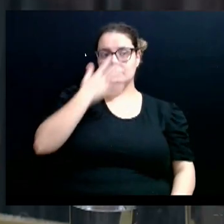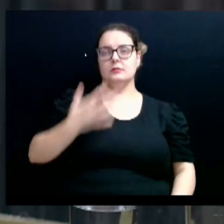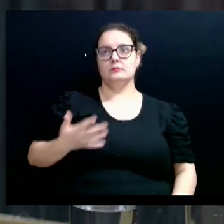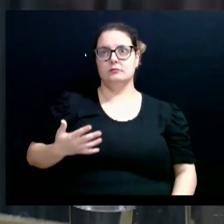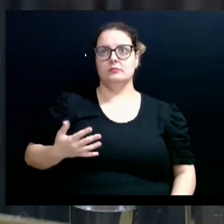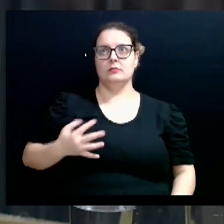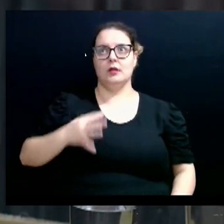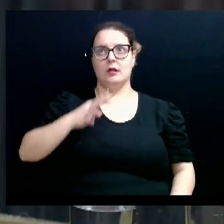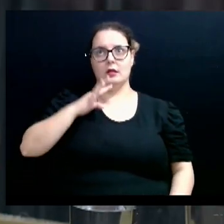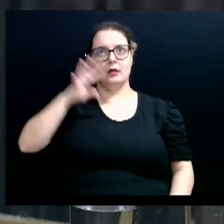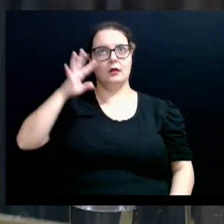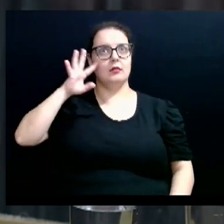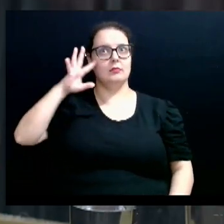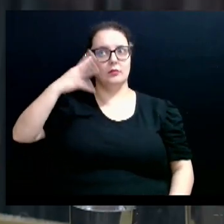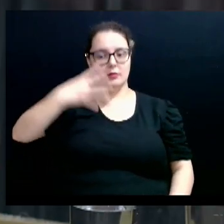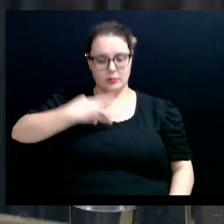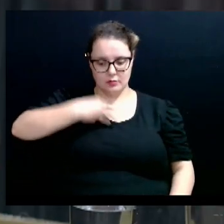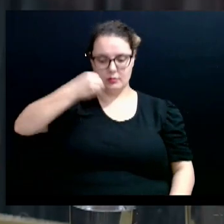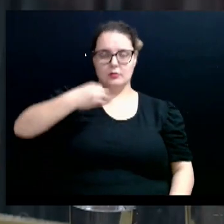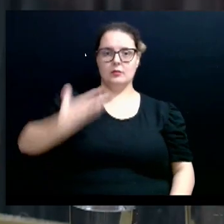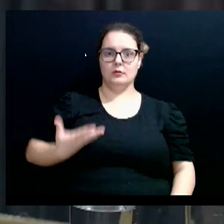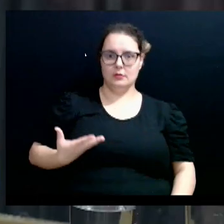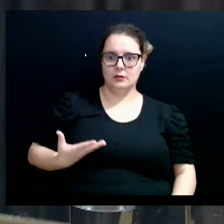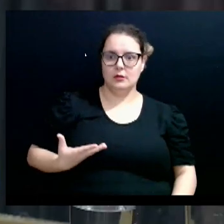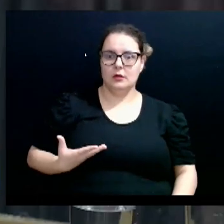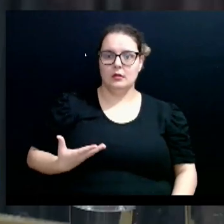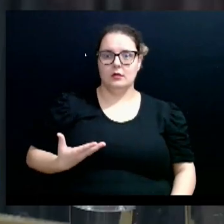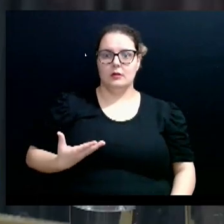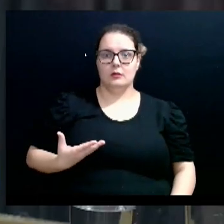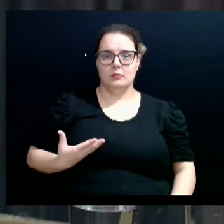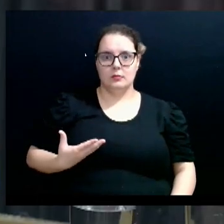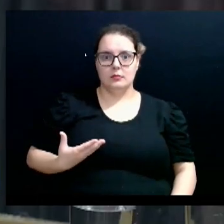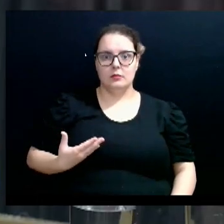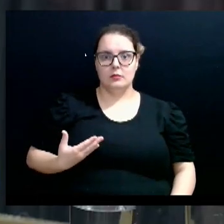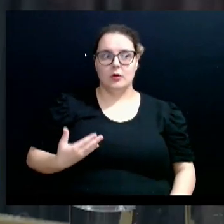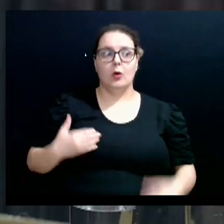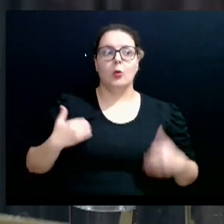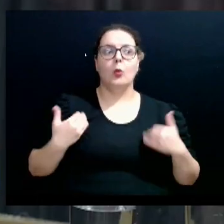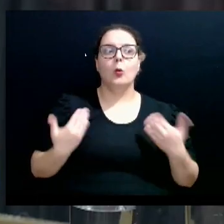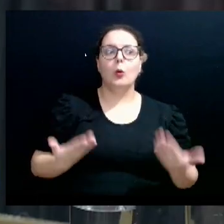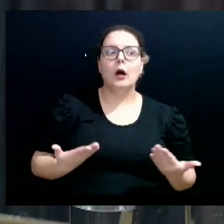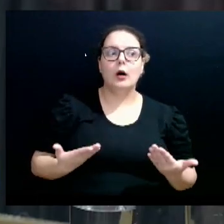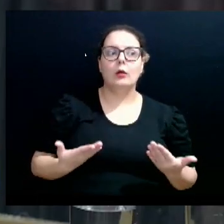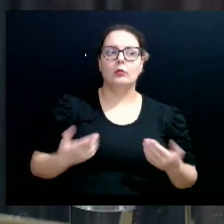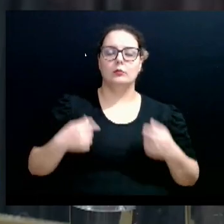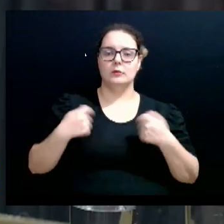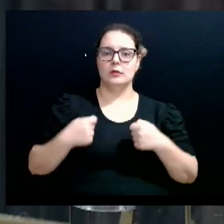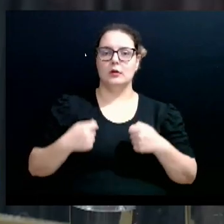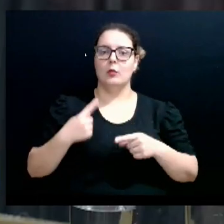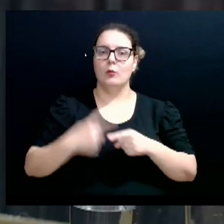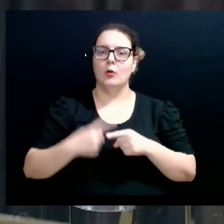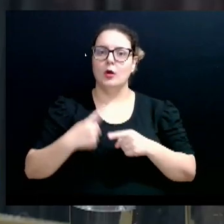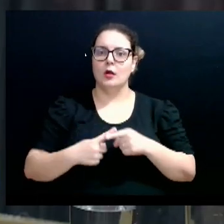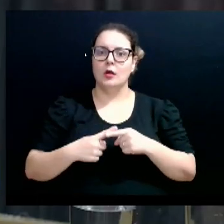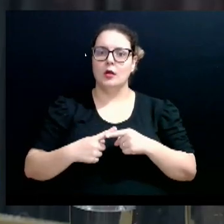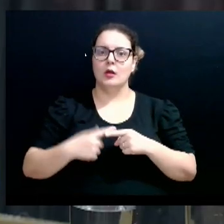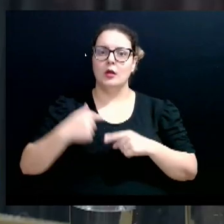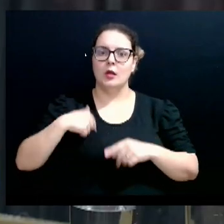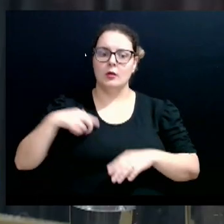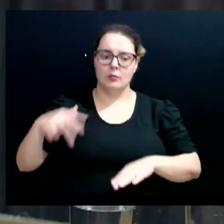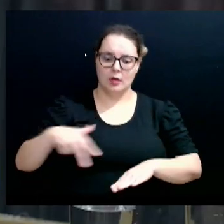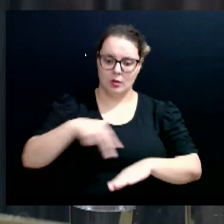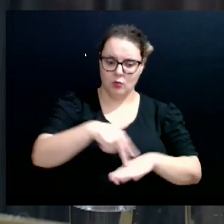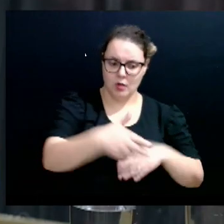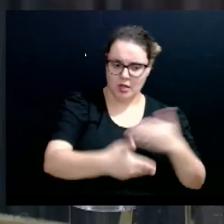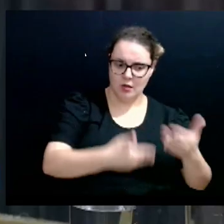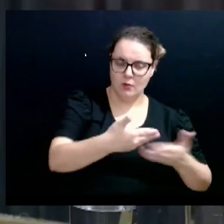de terapia para se autoconhecer. Qual é a necessidade? Por que que eu preciso me colocar tanto a serviço a ponto de